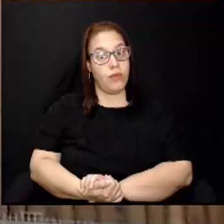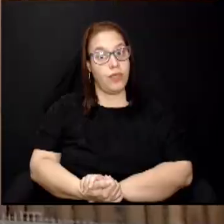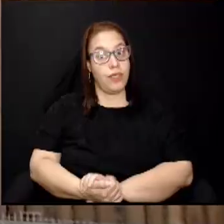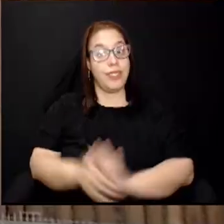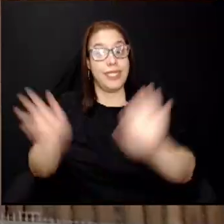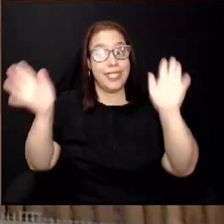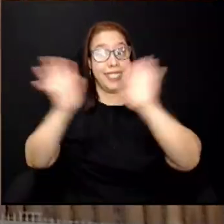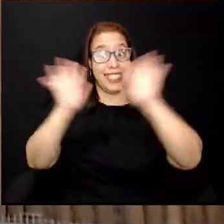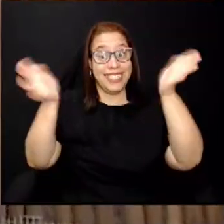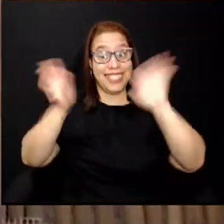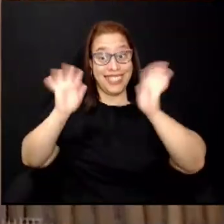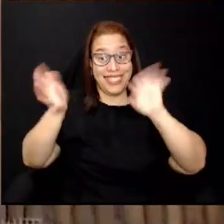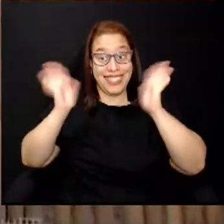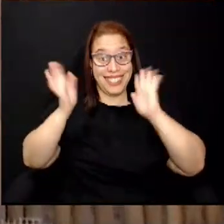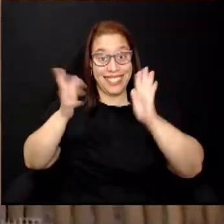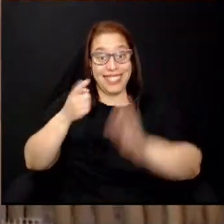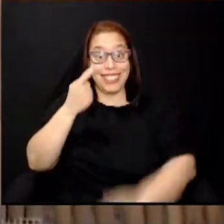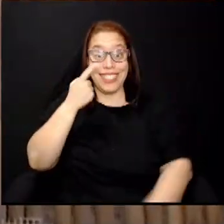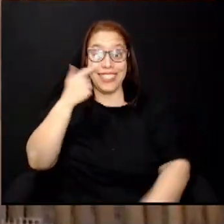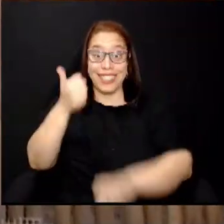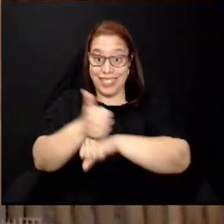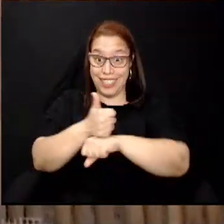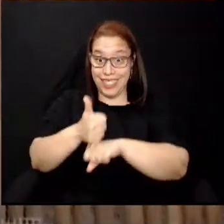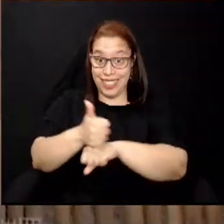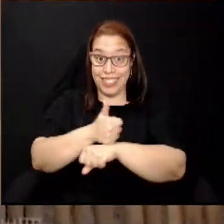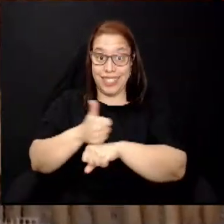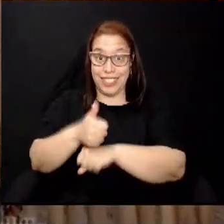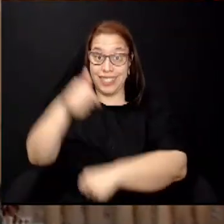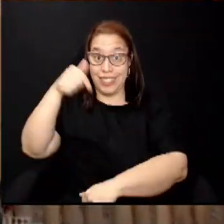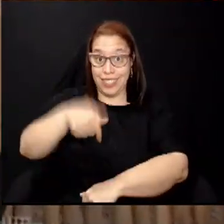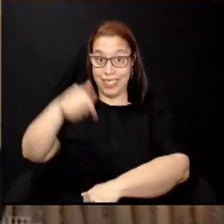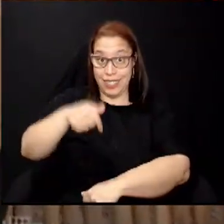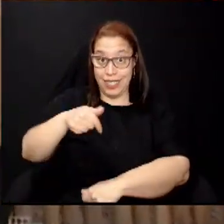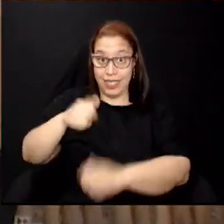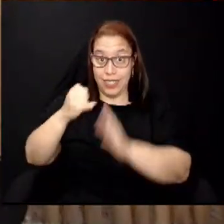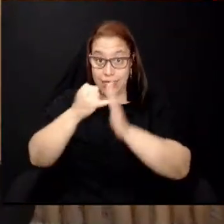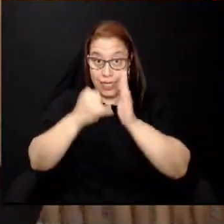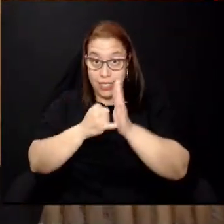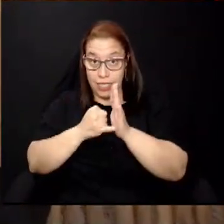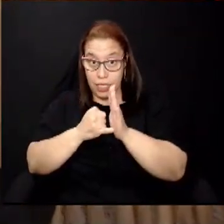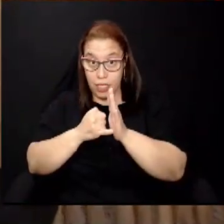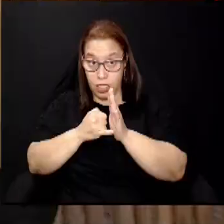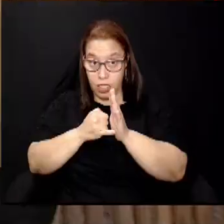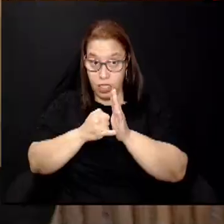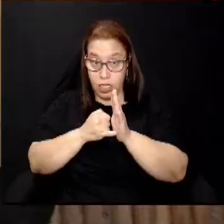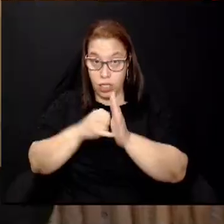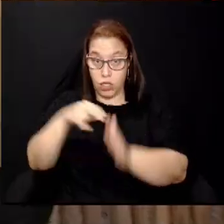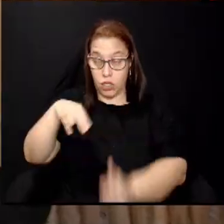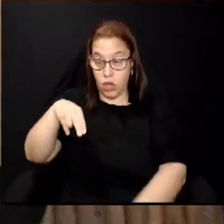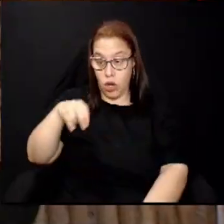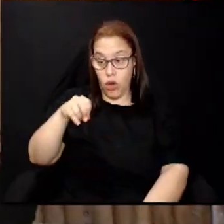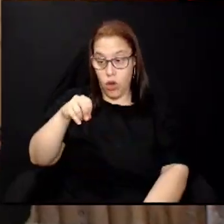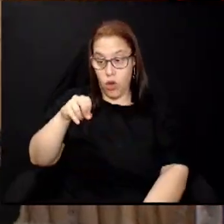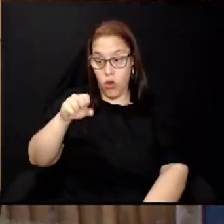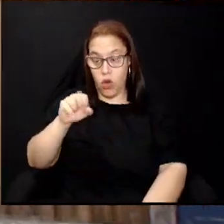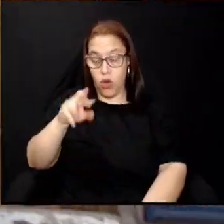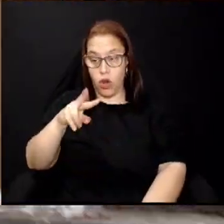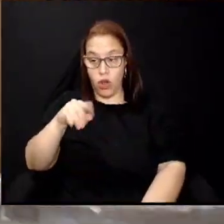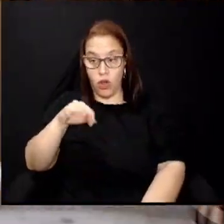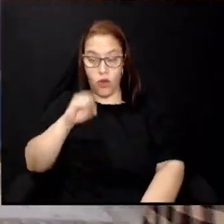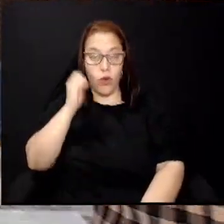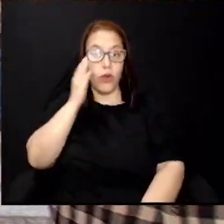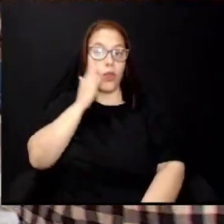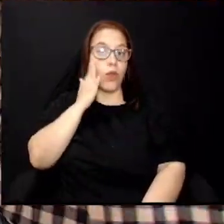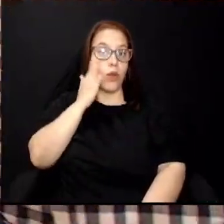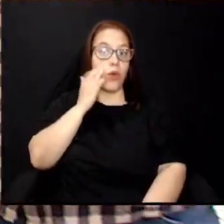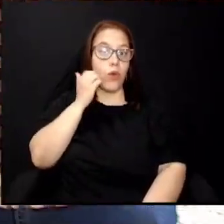gente, mais um Se Liga na Profissão, aqui no Instituto de Zootecnia em Nova Odessa, o famoso IZ, e nós vamos conversar hoje